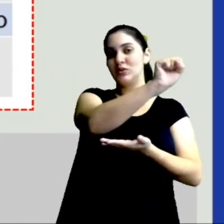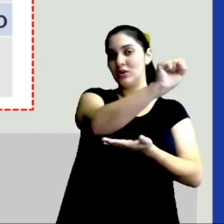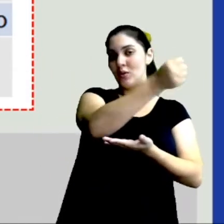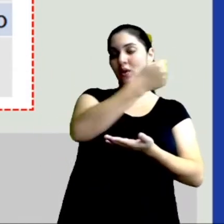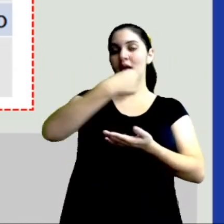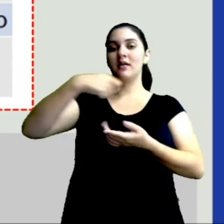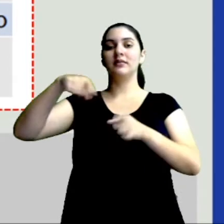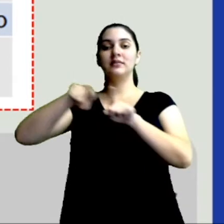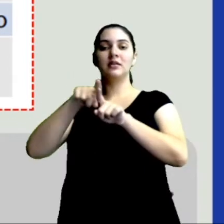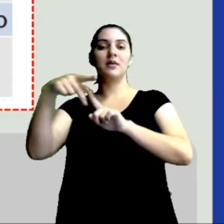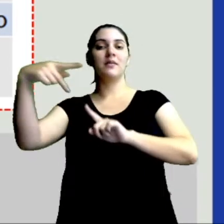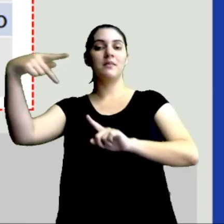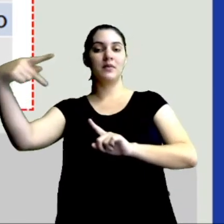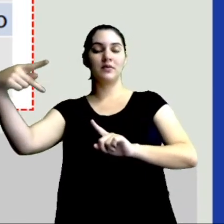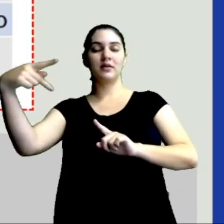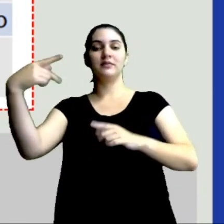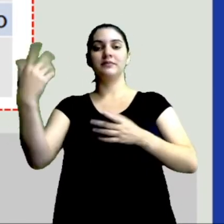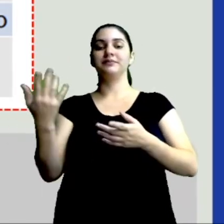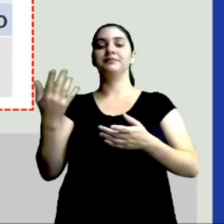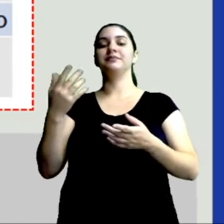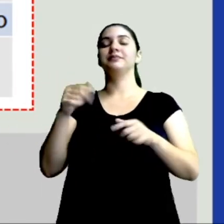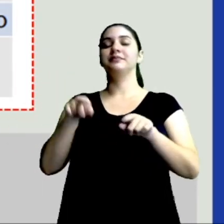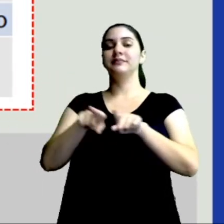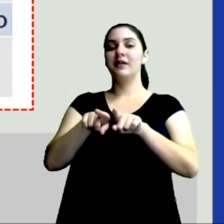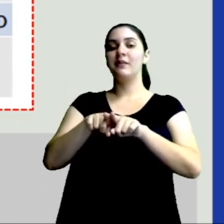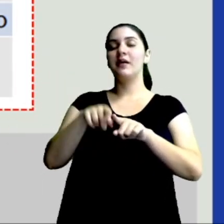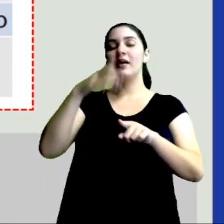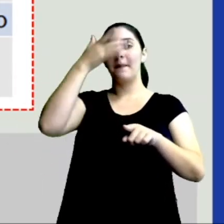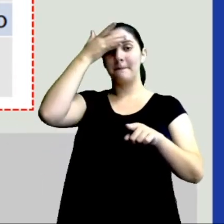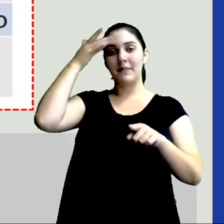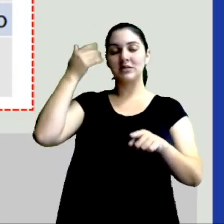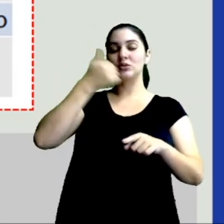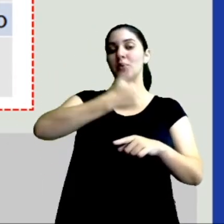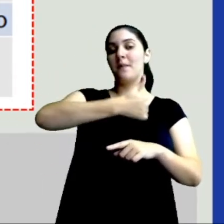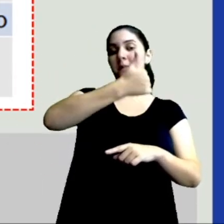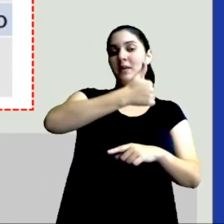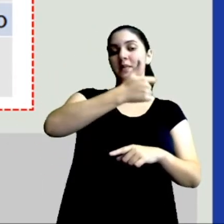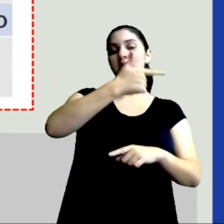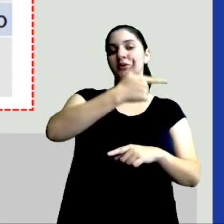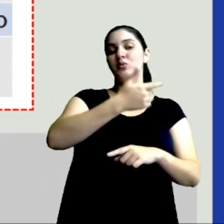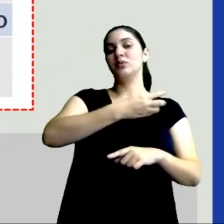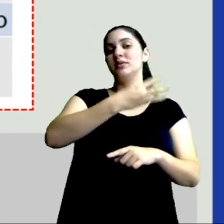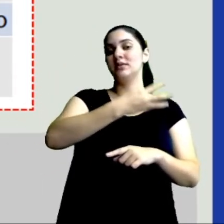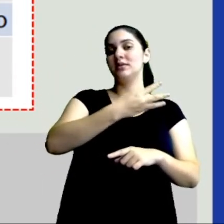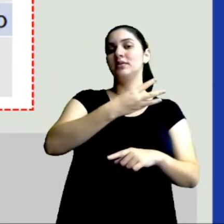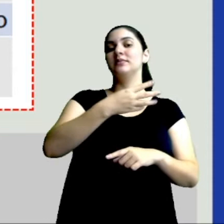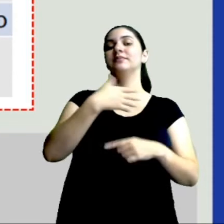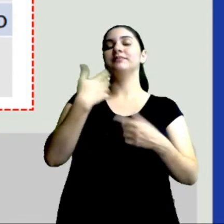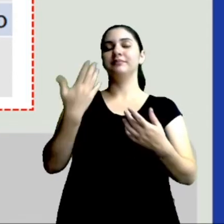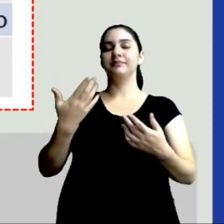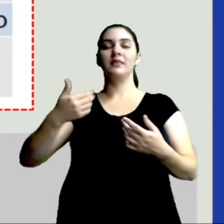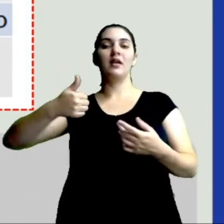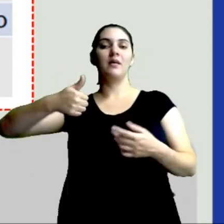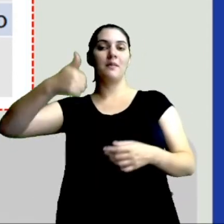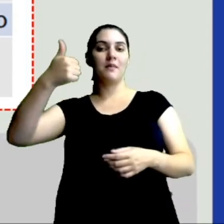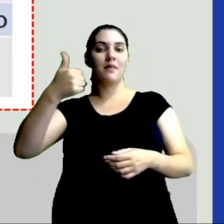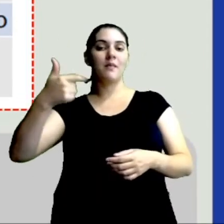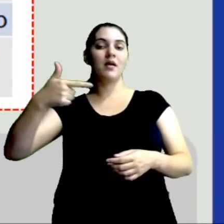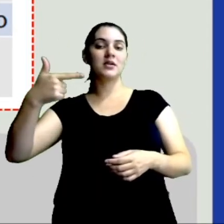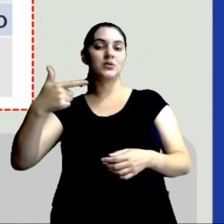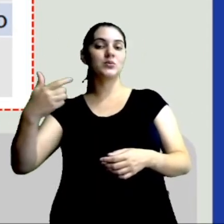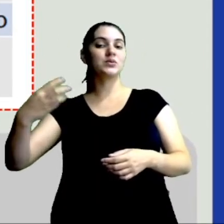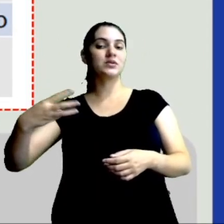O número. A pessoa, como a gente viu, primeira, segunda e terceira do singular, primeira, segunda e terceira